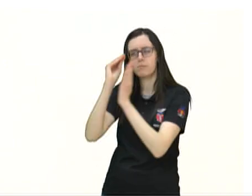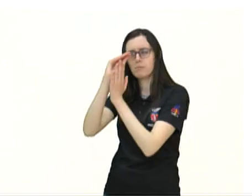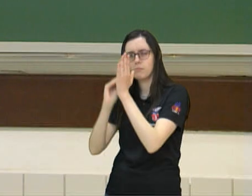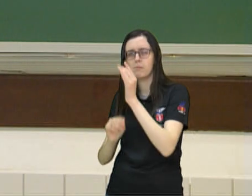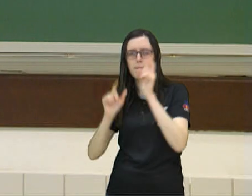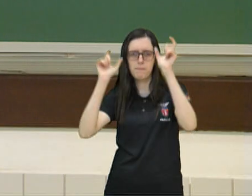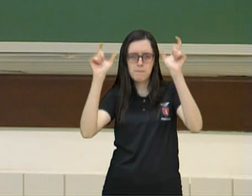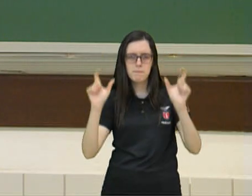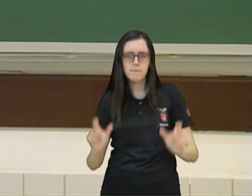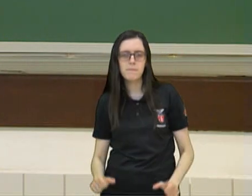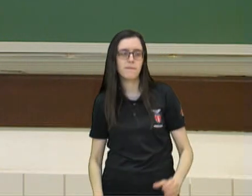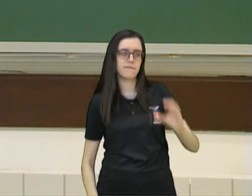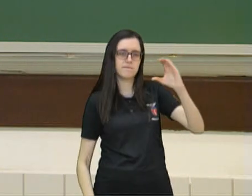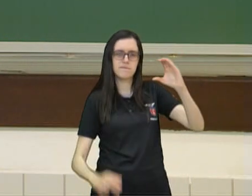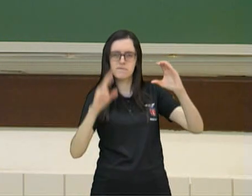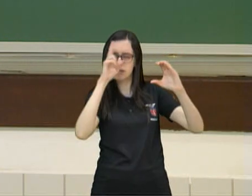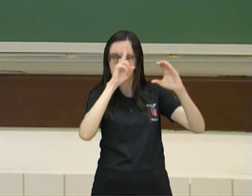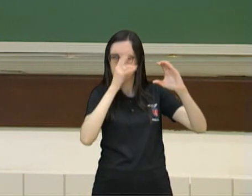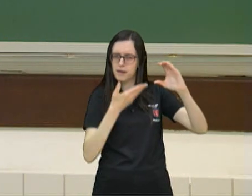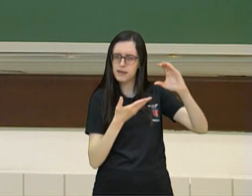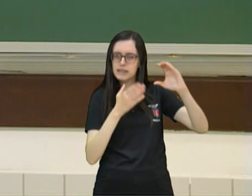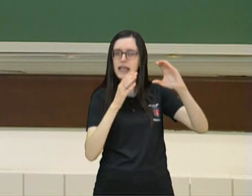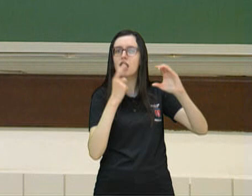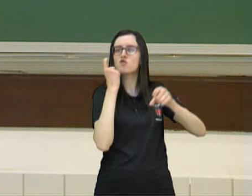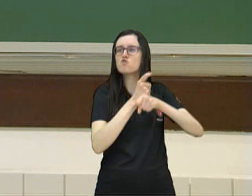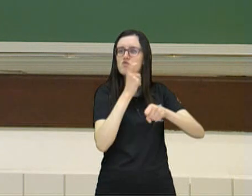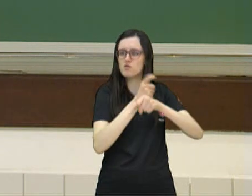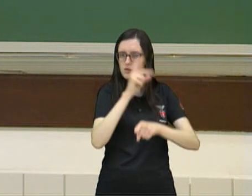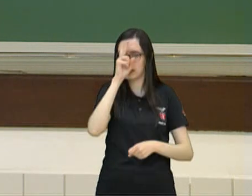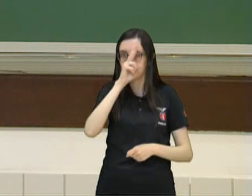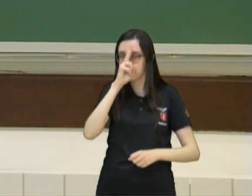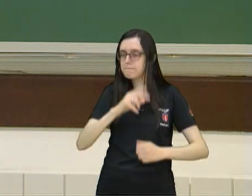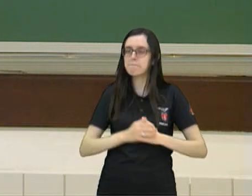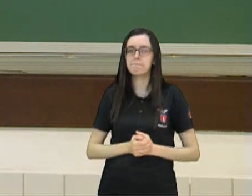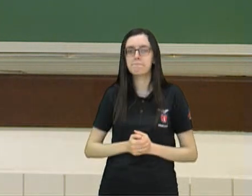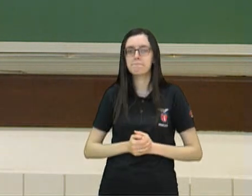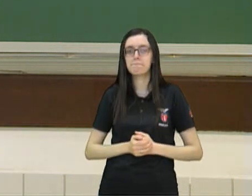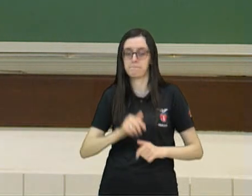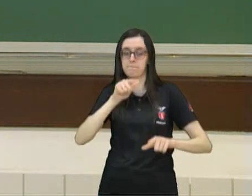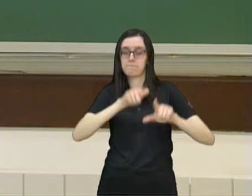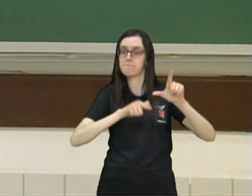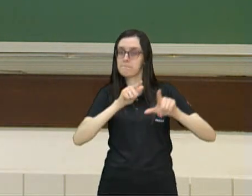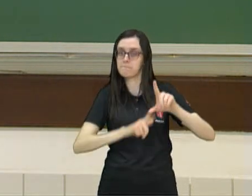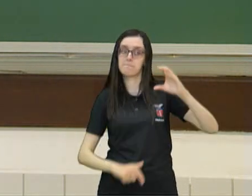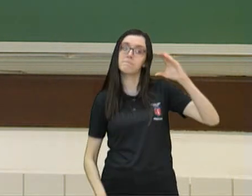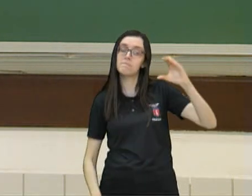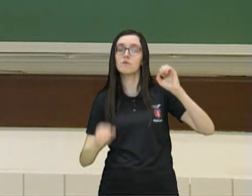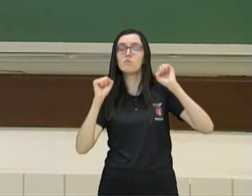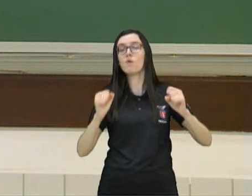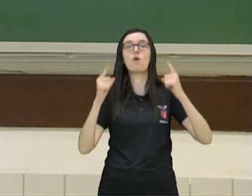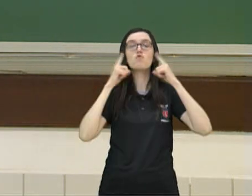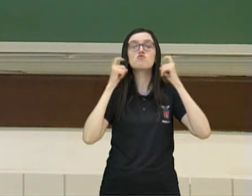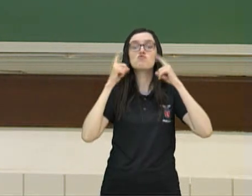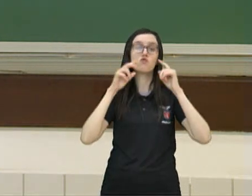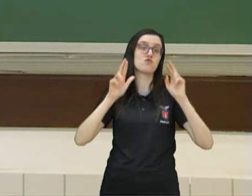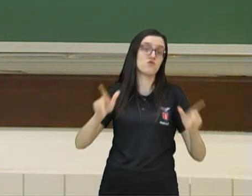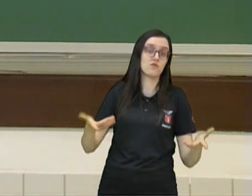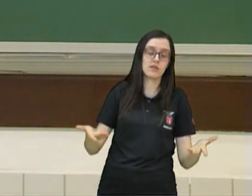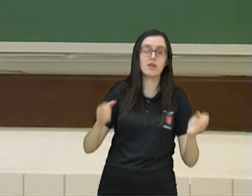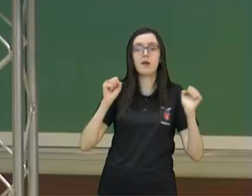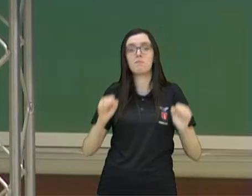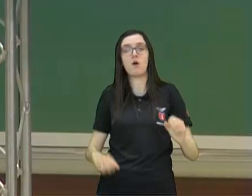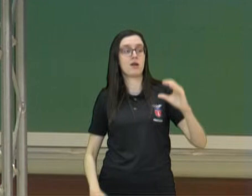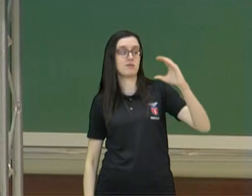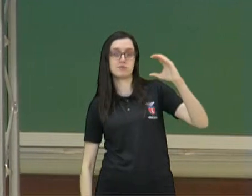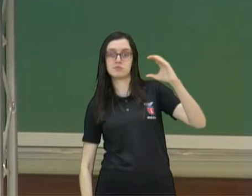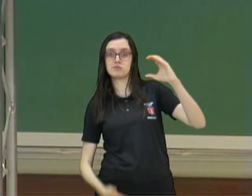palavras com a letra C, aquele C duro? Lembram disso? Então, a letra C pode exercer som diferente. Pode ter o som de C,